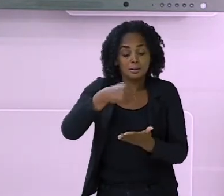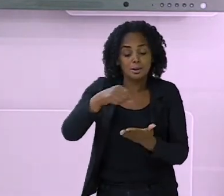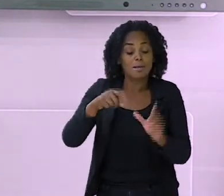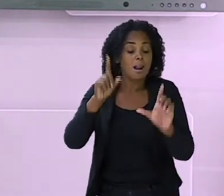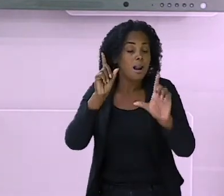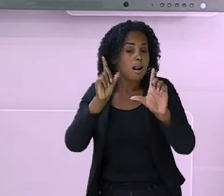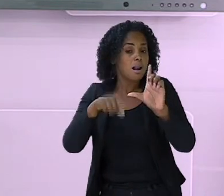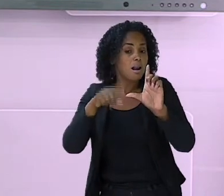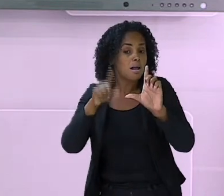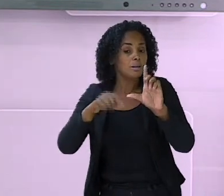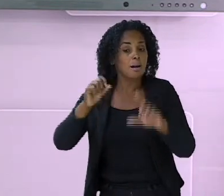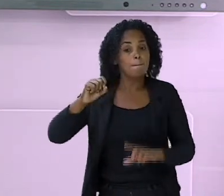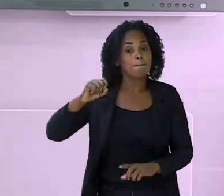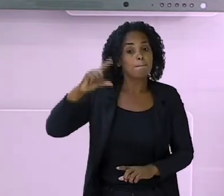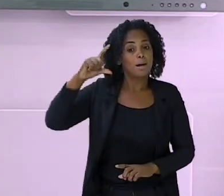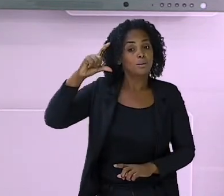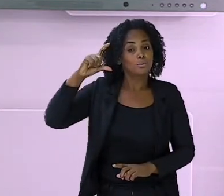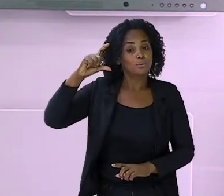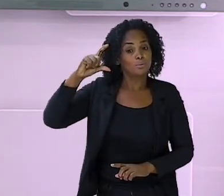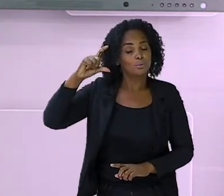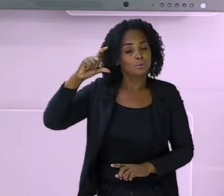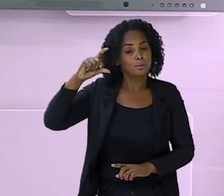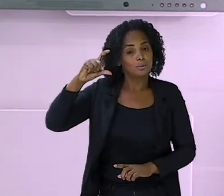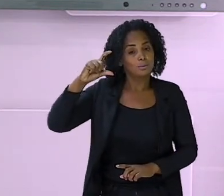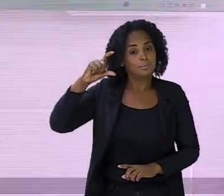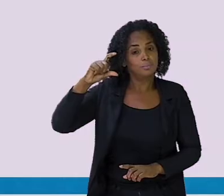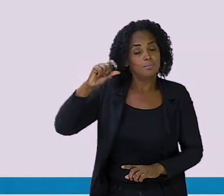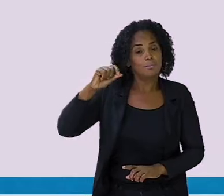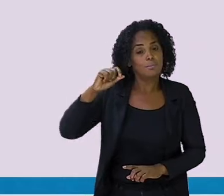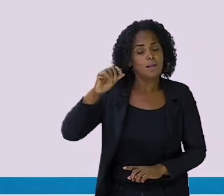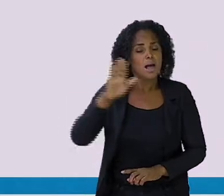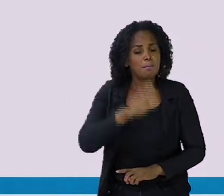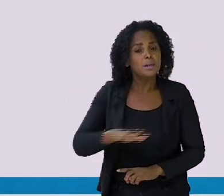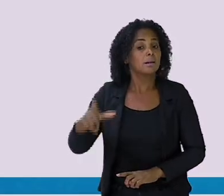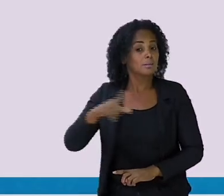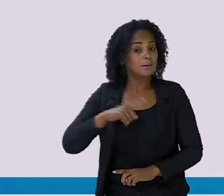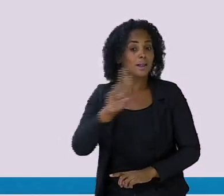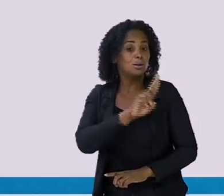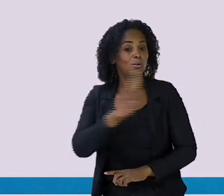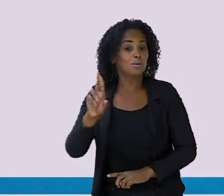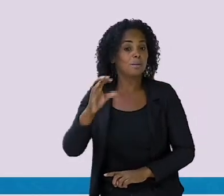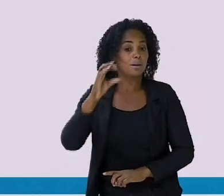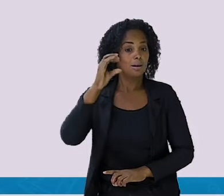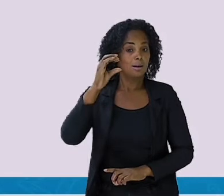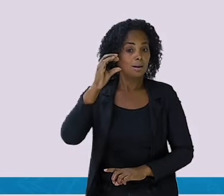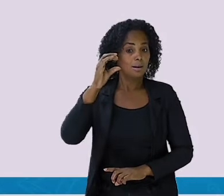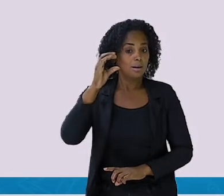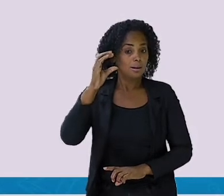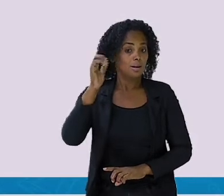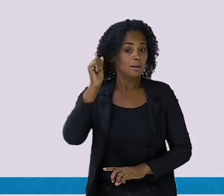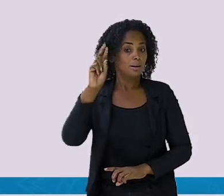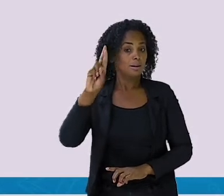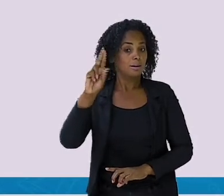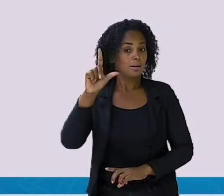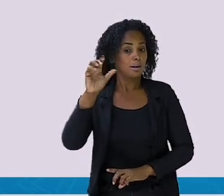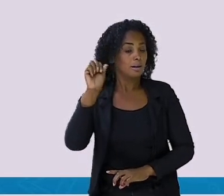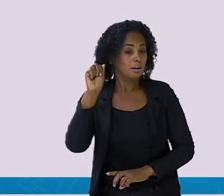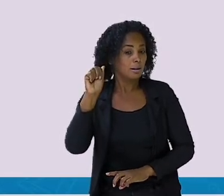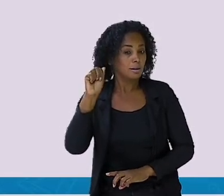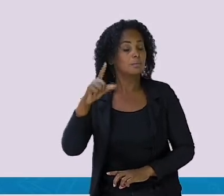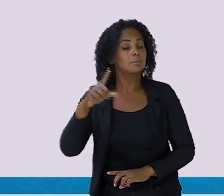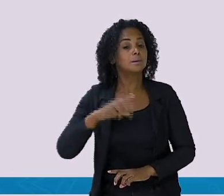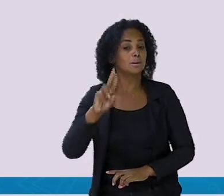a Ivanessa, eu não quero falar com Maria Clara, eu quero falar com a Adriana, e o nome